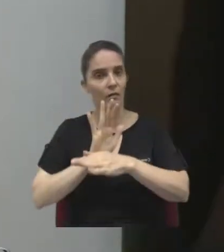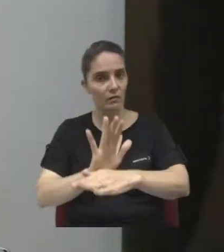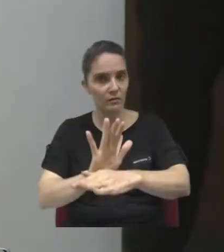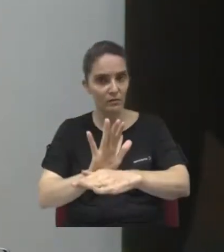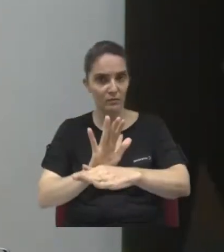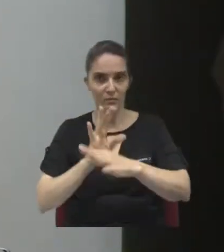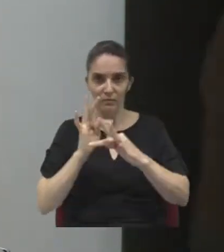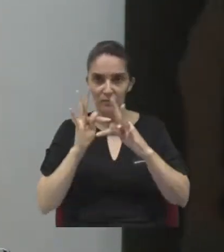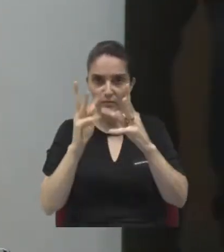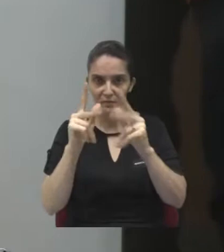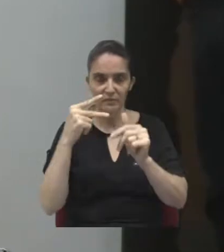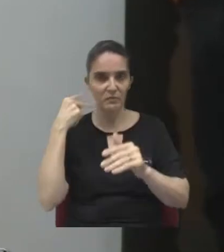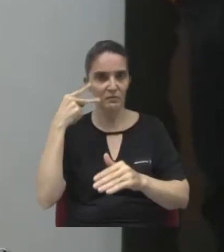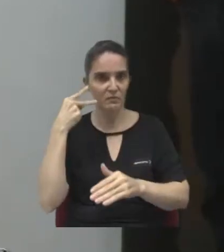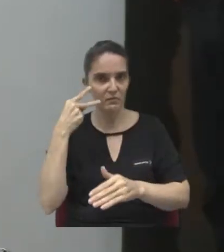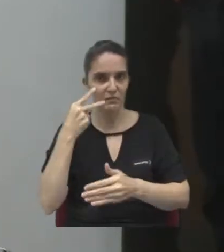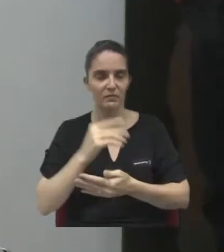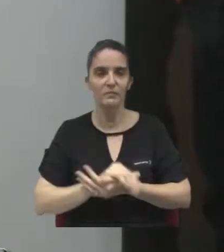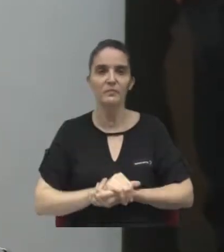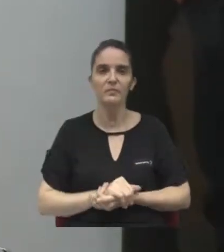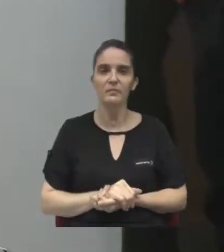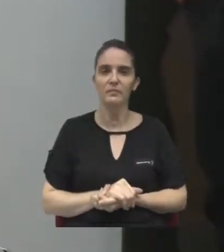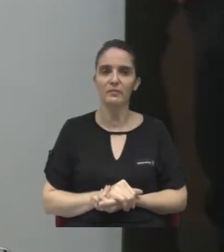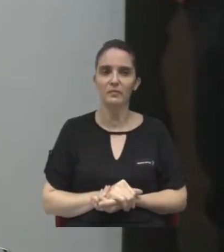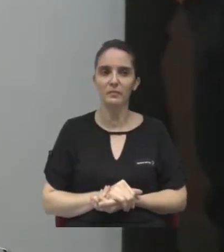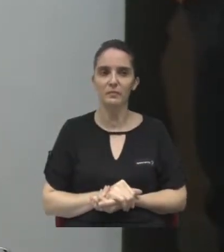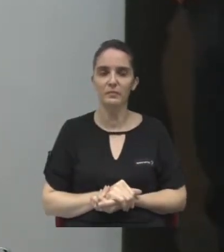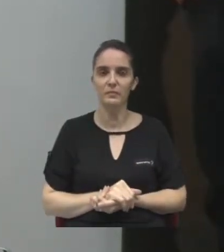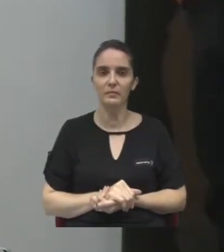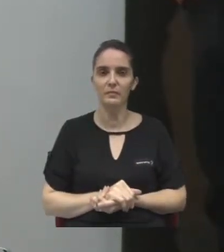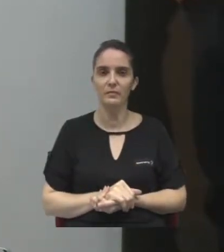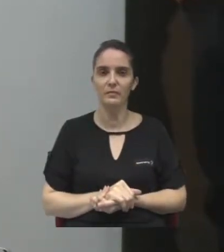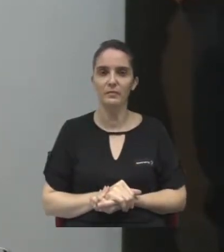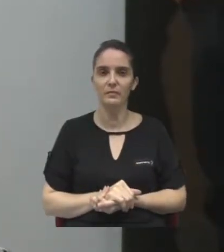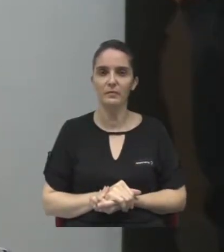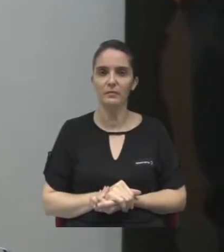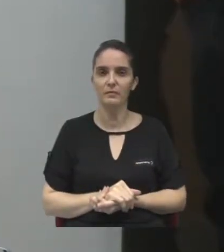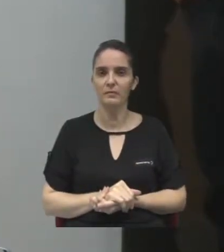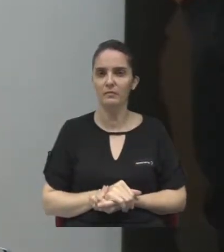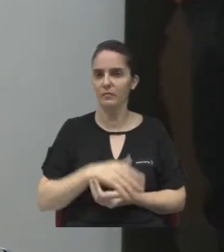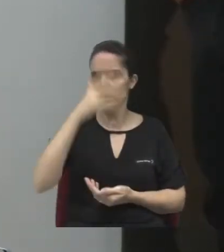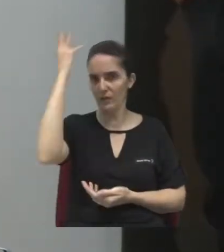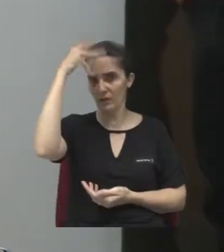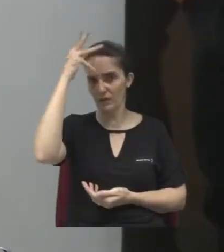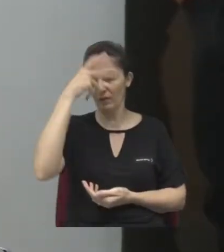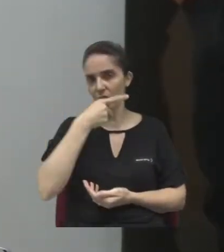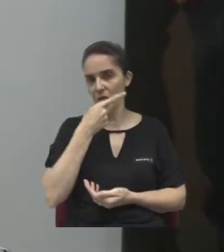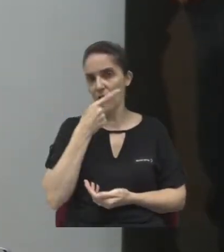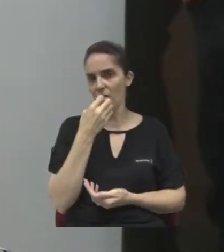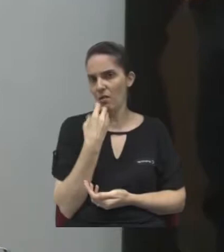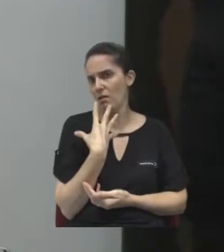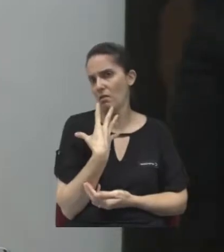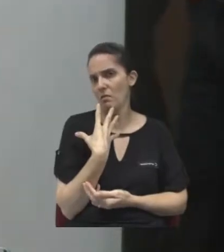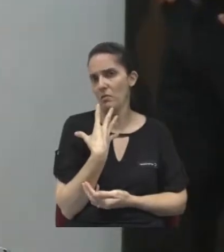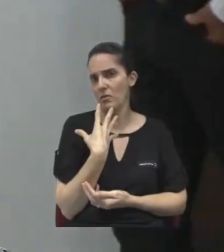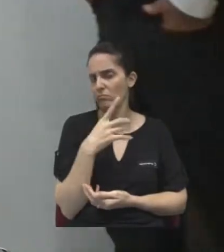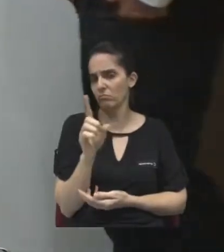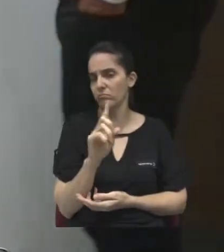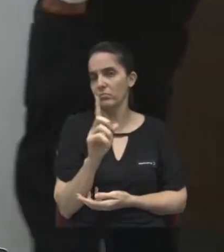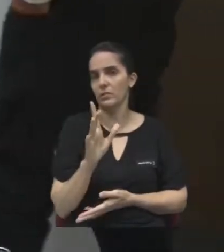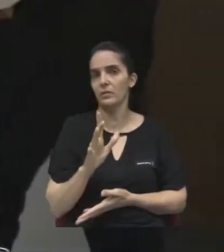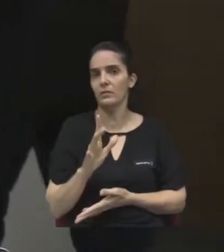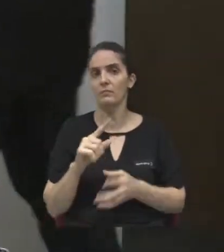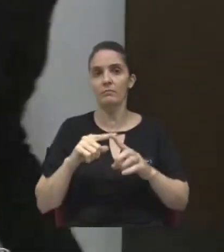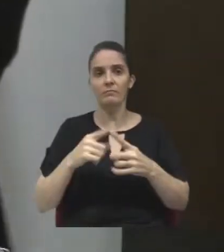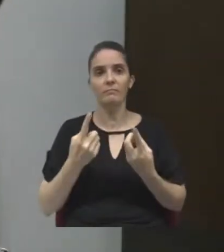construção. Isso para o meu mandato é uma coisa boa? Não, eu poderia estar fazendo outro, mas eu quero um trabalho